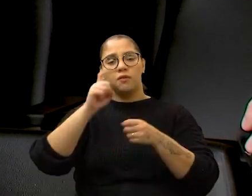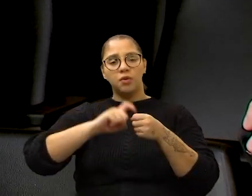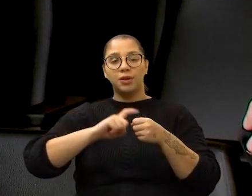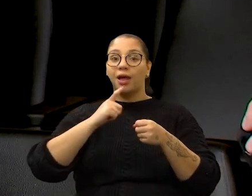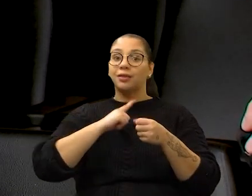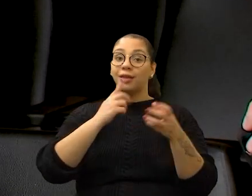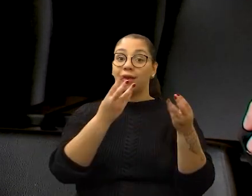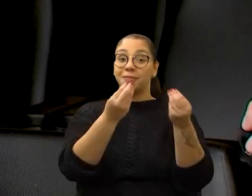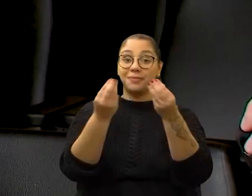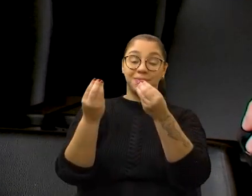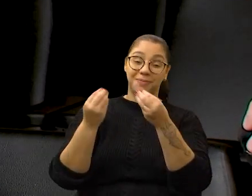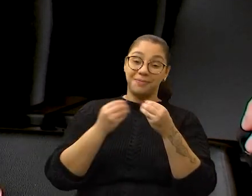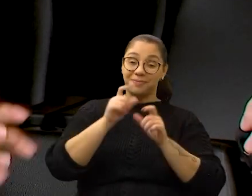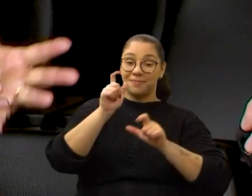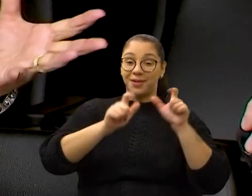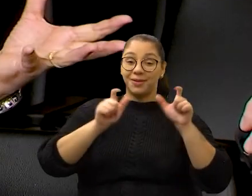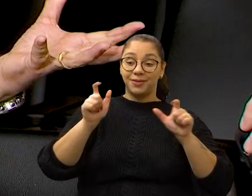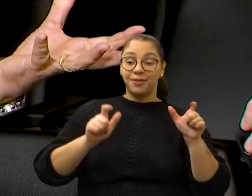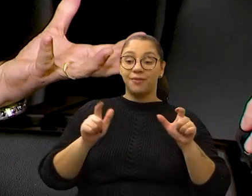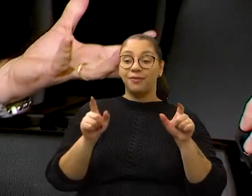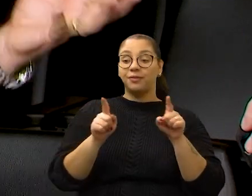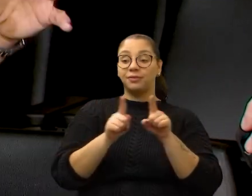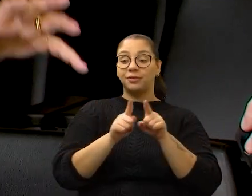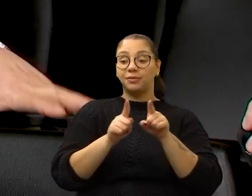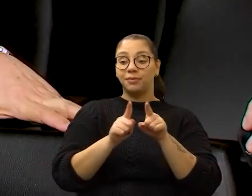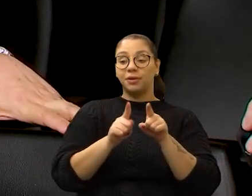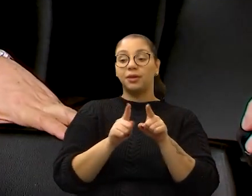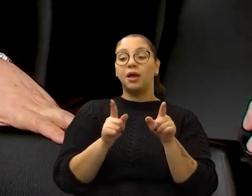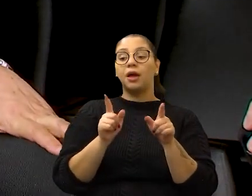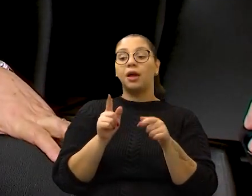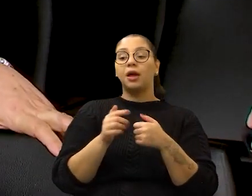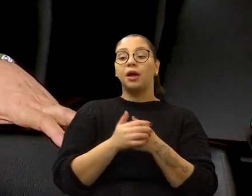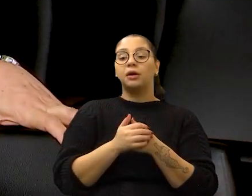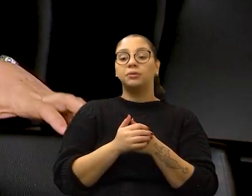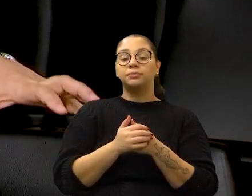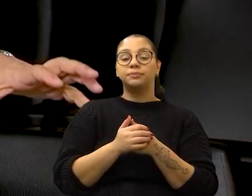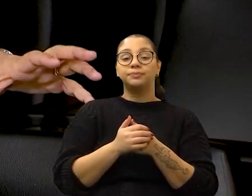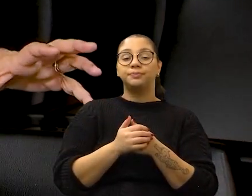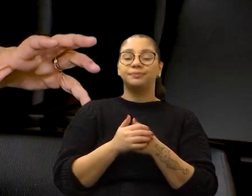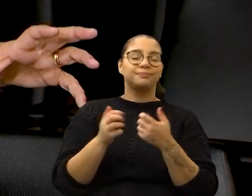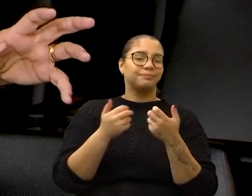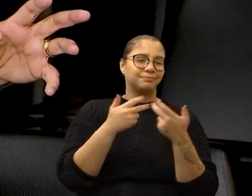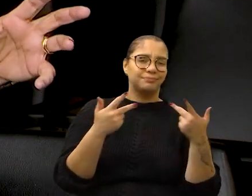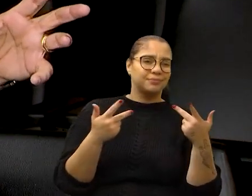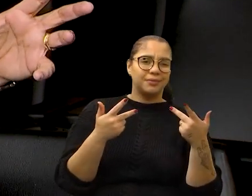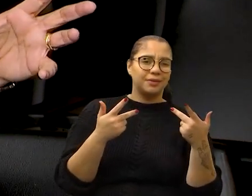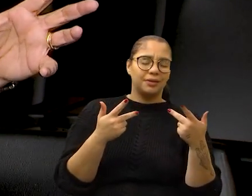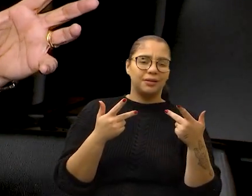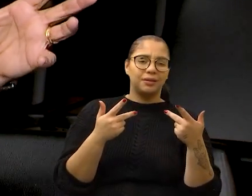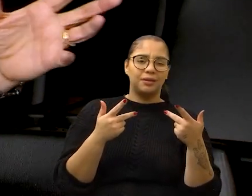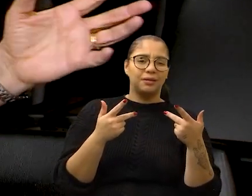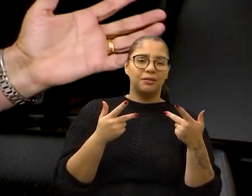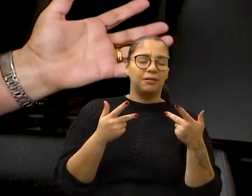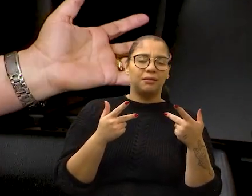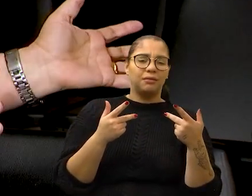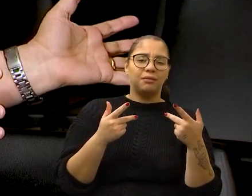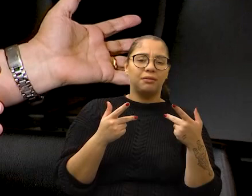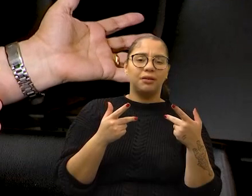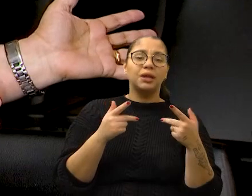usar. Tem bastante menino, bastante menina. E a gente tem também que desconstruir, Gabriel, essa questão de que